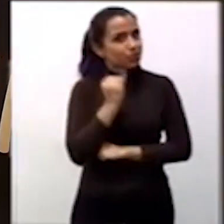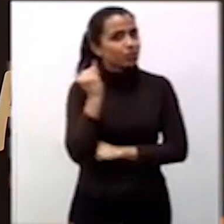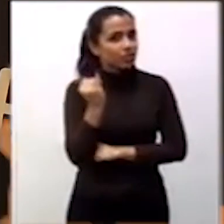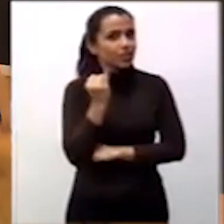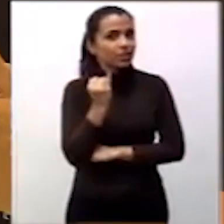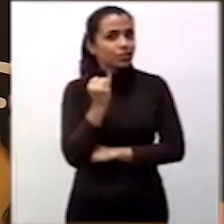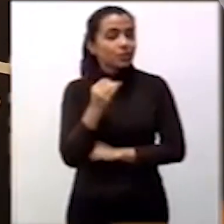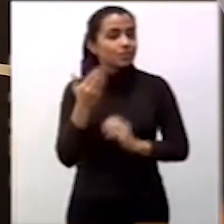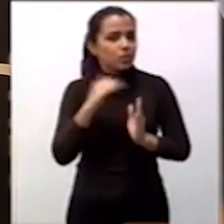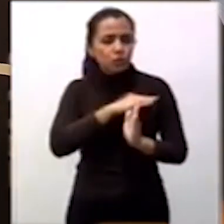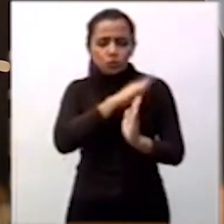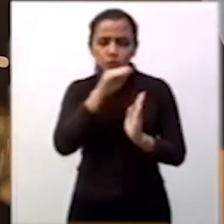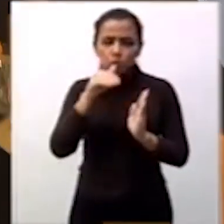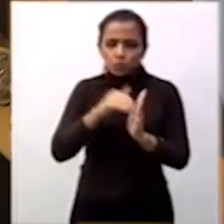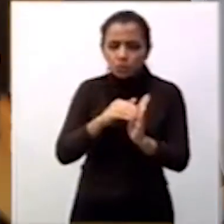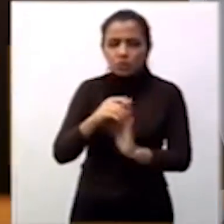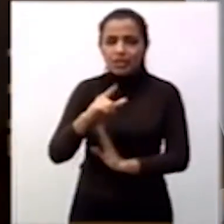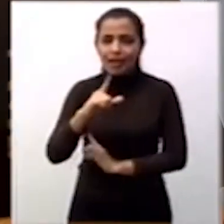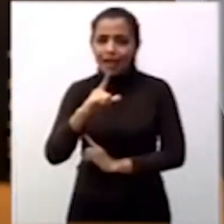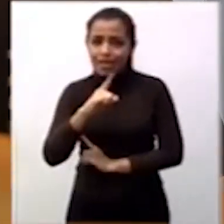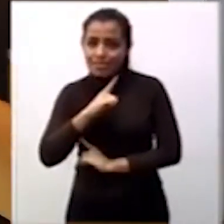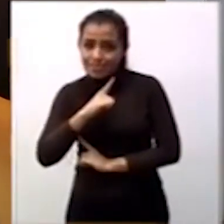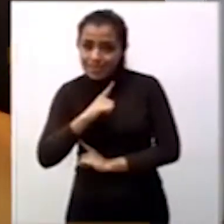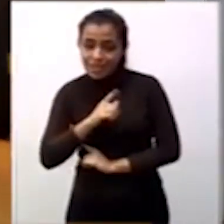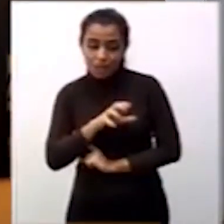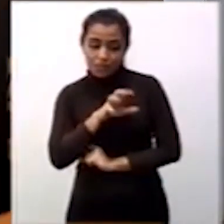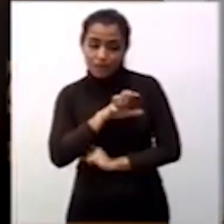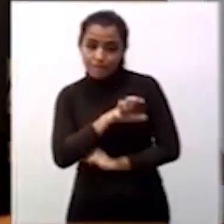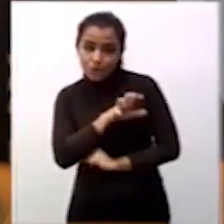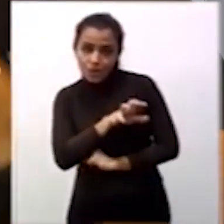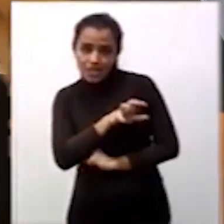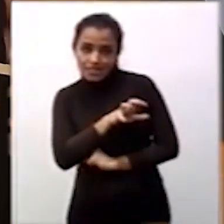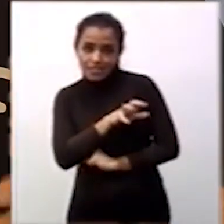tudo isso influencia no consumo